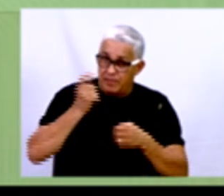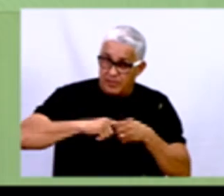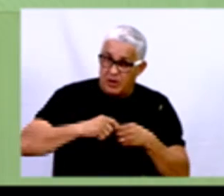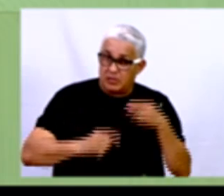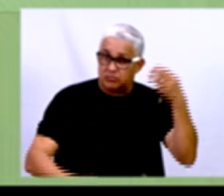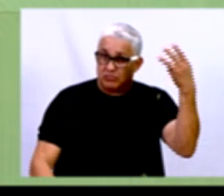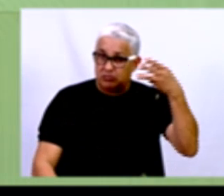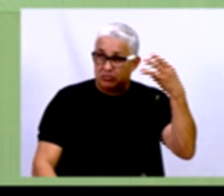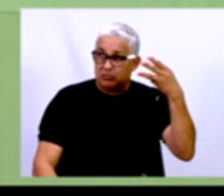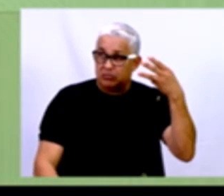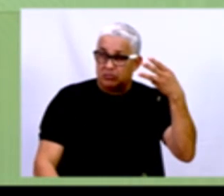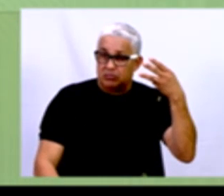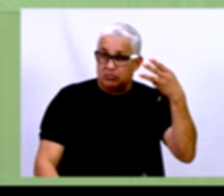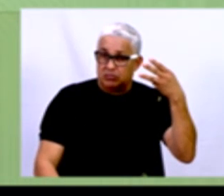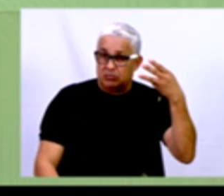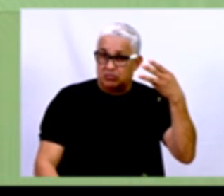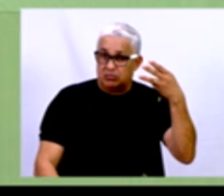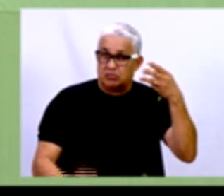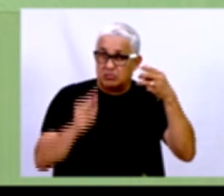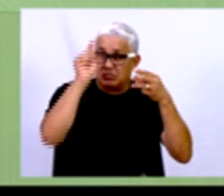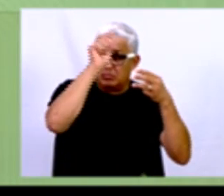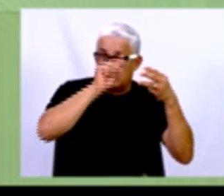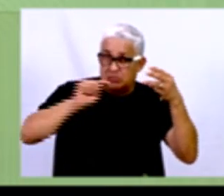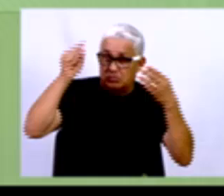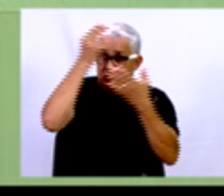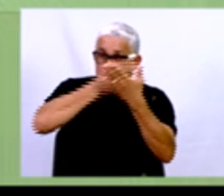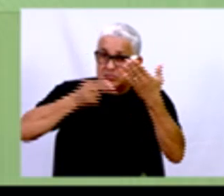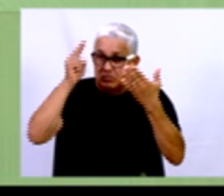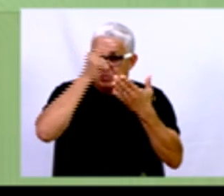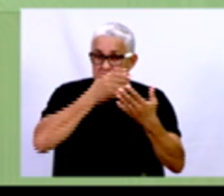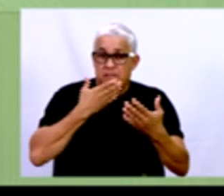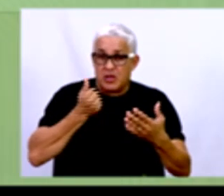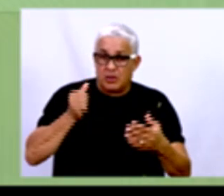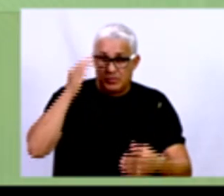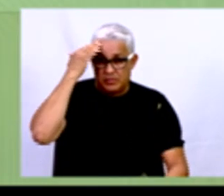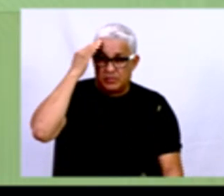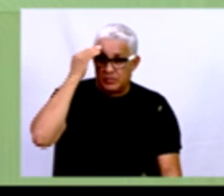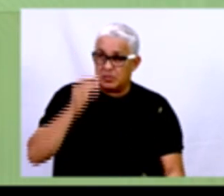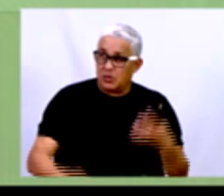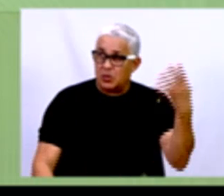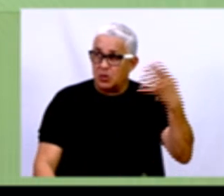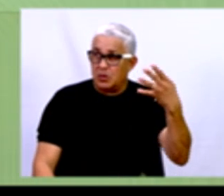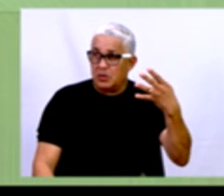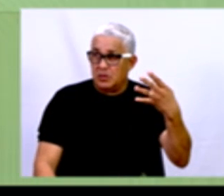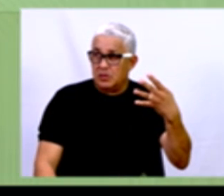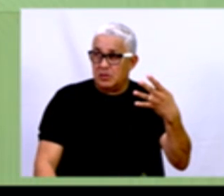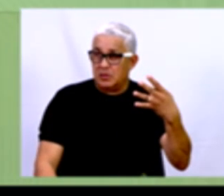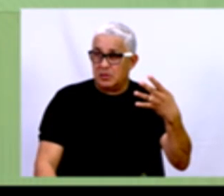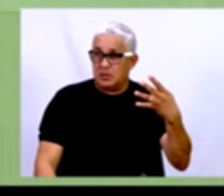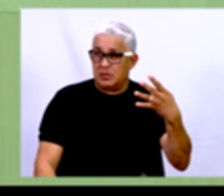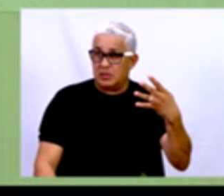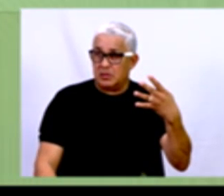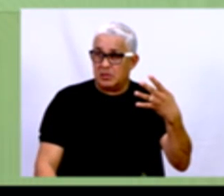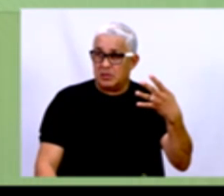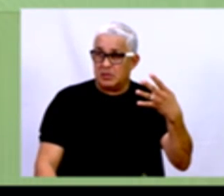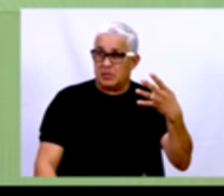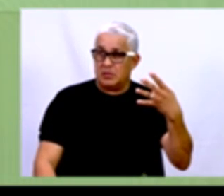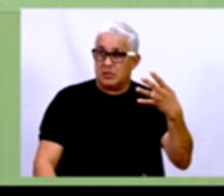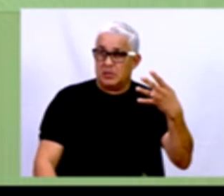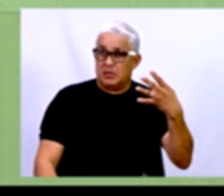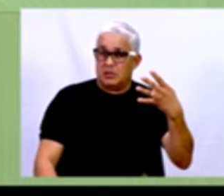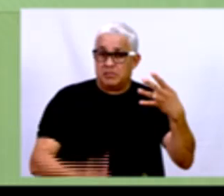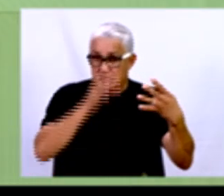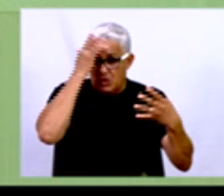terceiro balão, tornando-se mais inteligível. 4. O produtor da tira usou